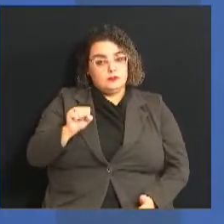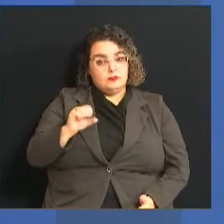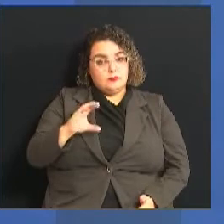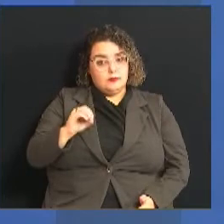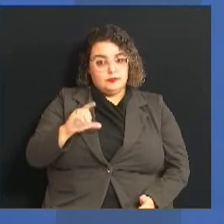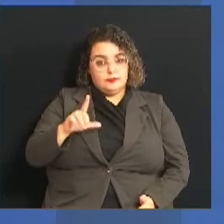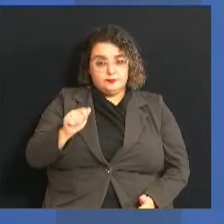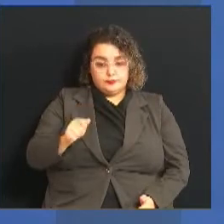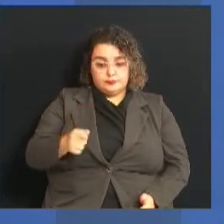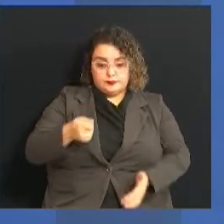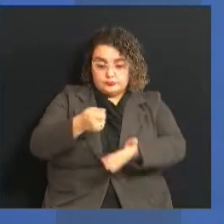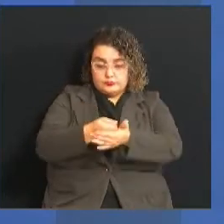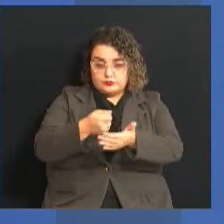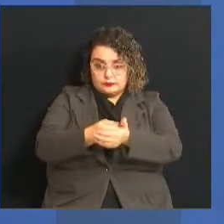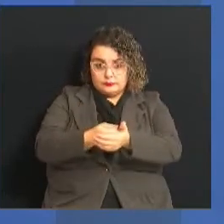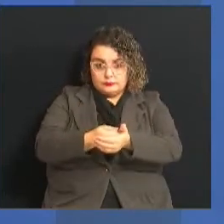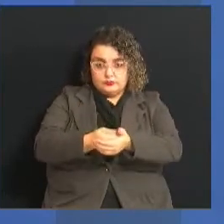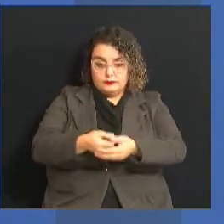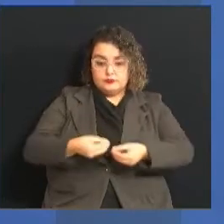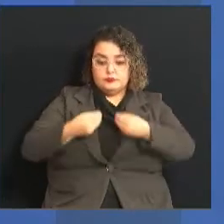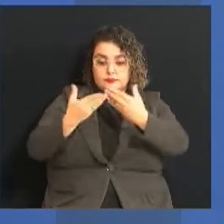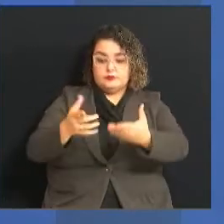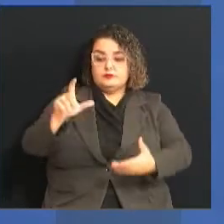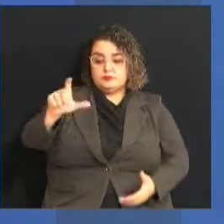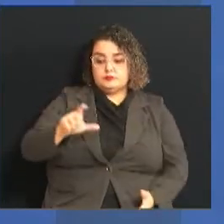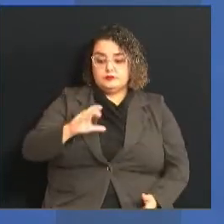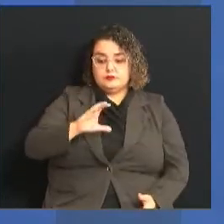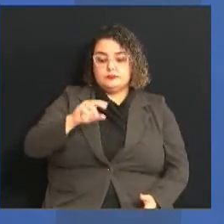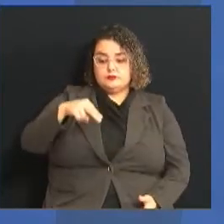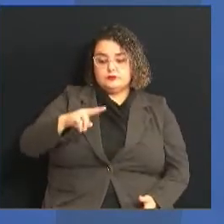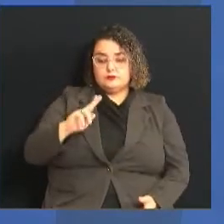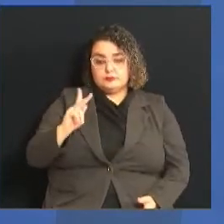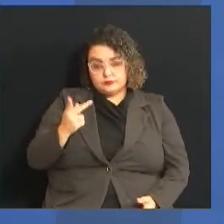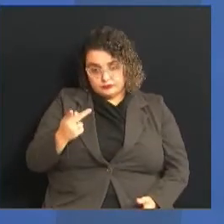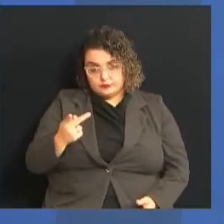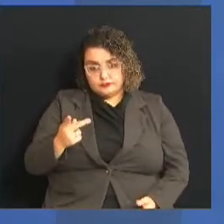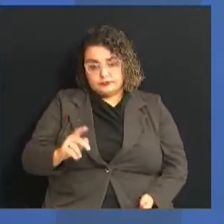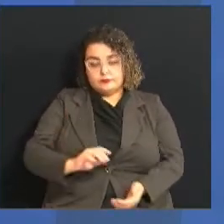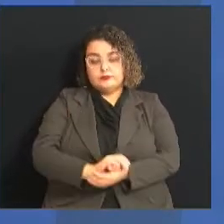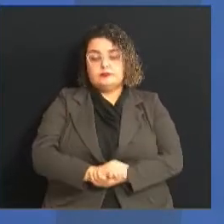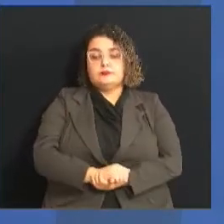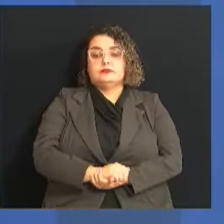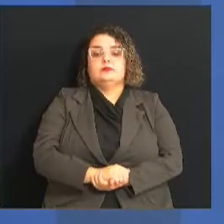exigência para a emissão da CNH, a Carteira Nacional de Habilitação.